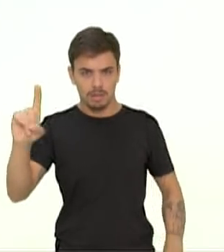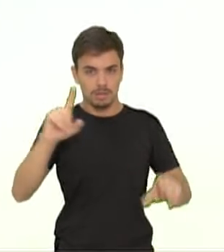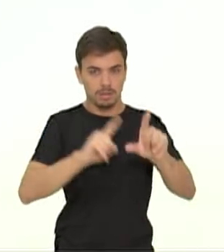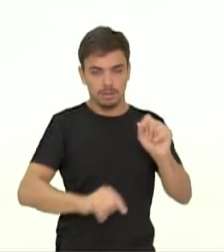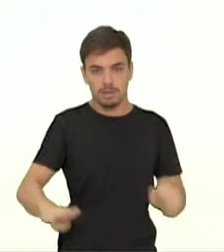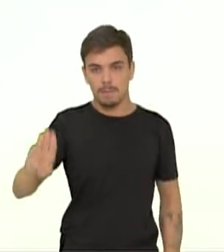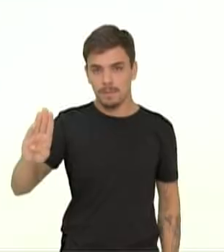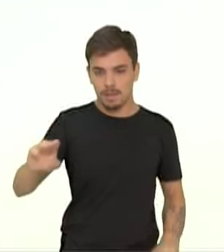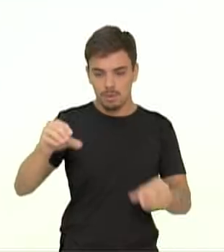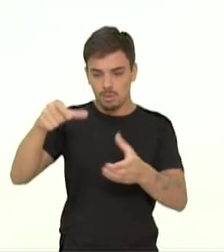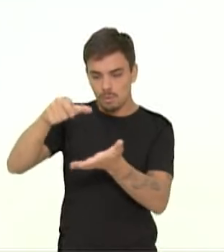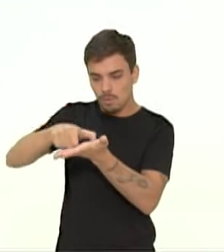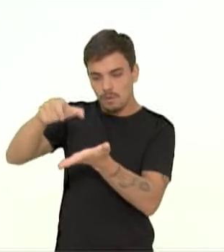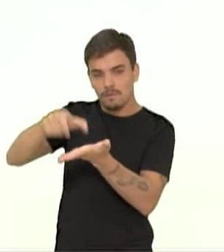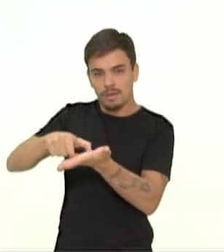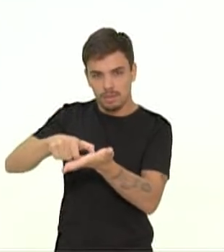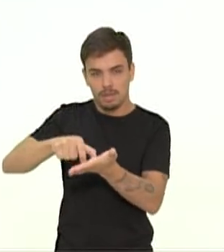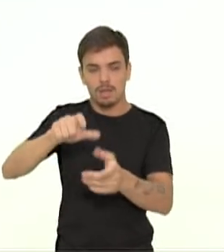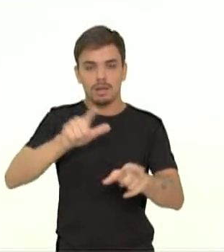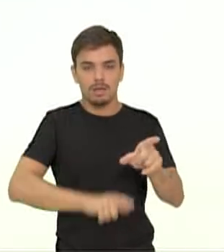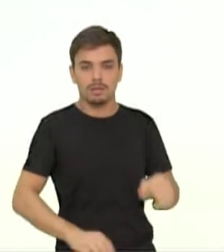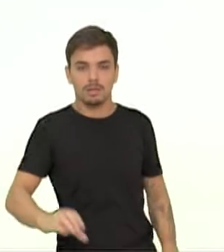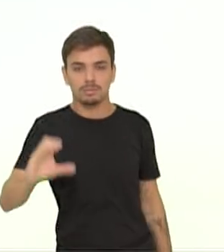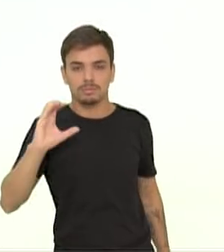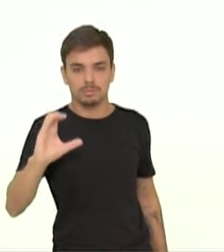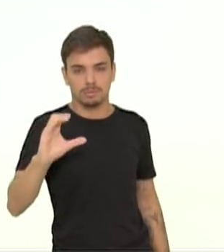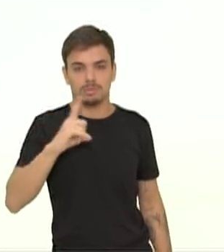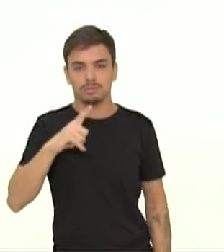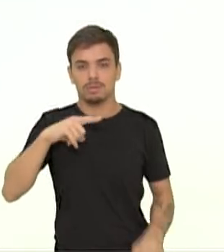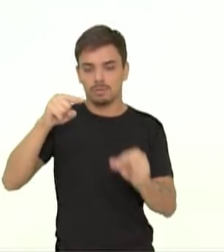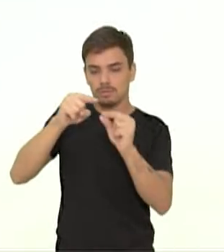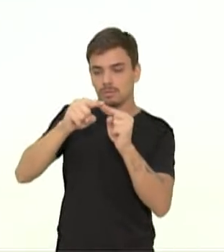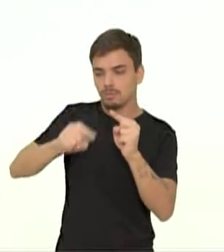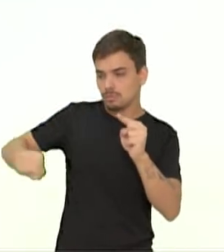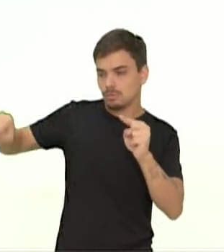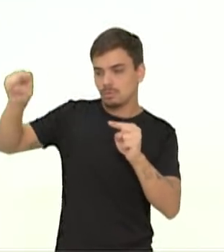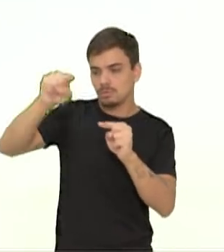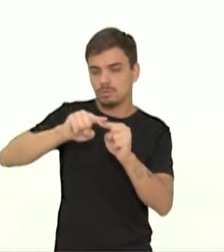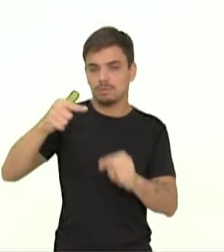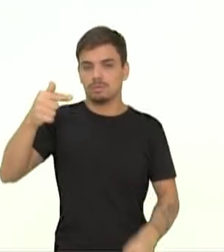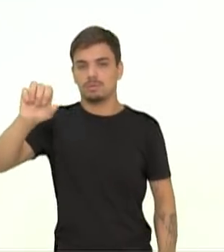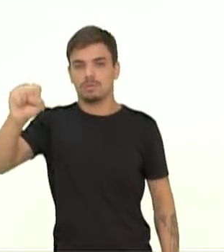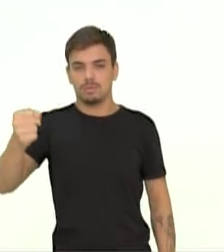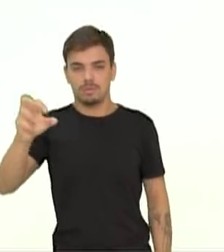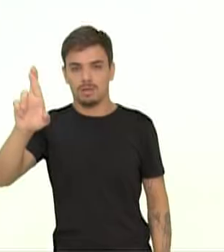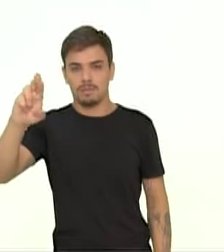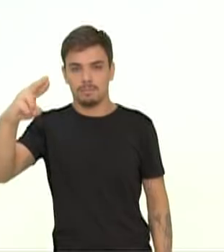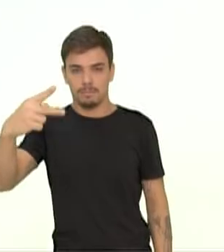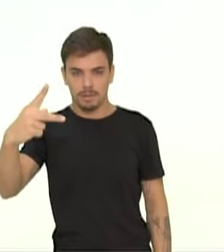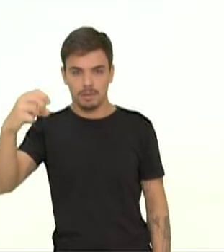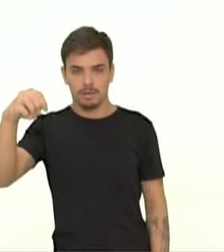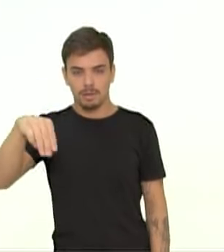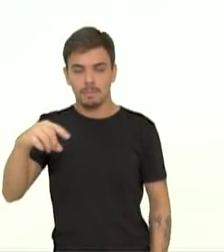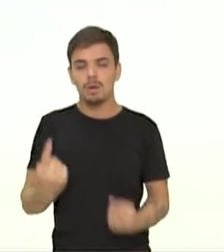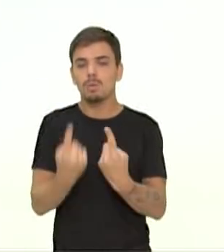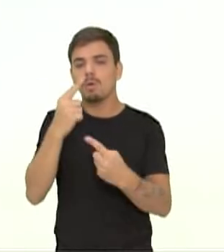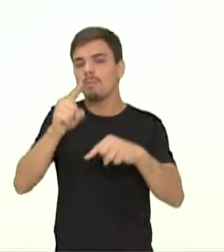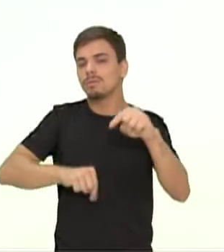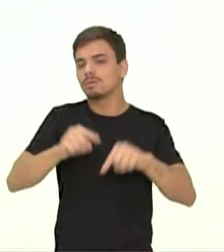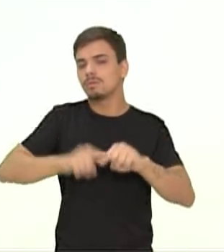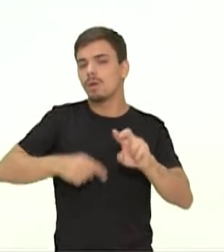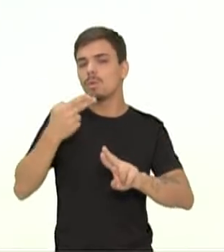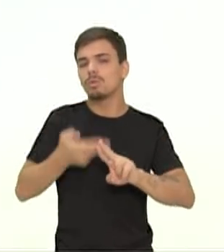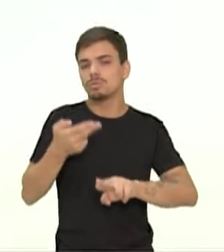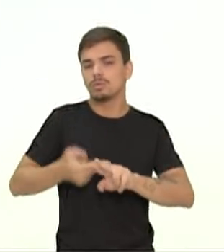fitas magnéticas? Ou letra C, discos de 78 RPM? Qual material que ele usou